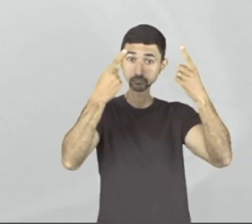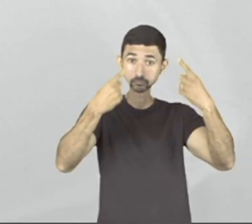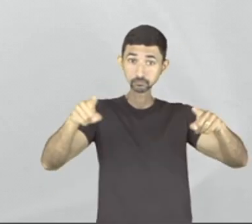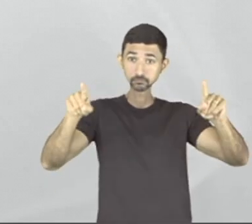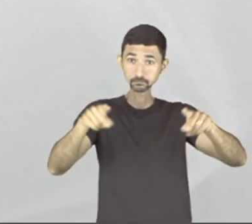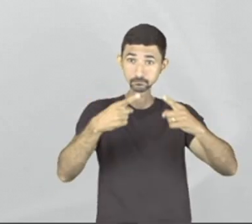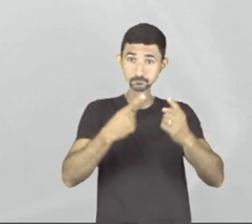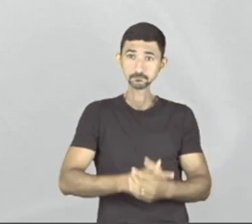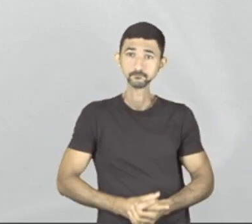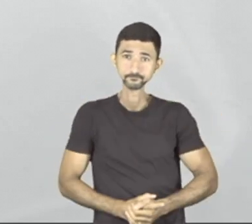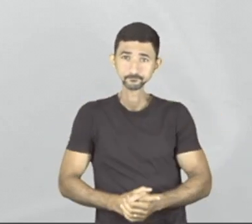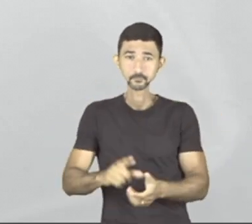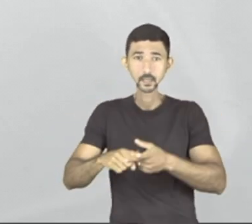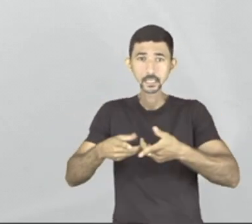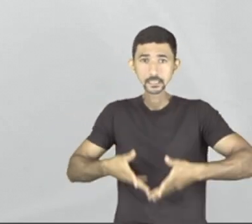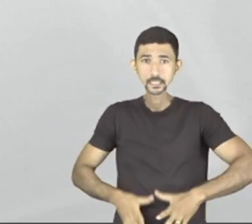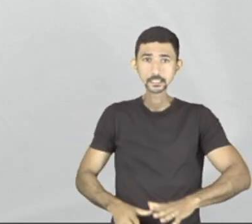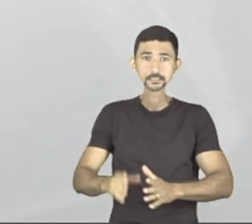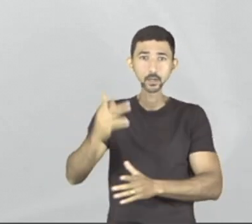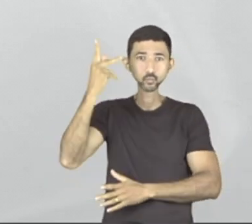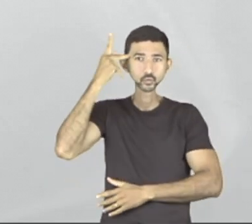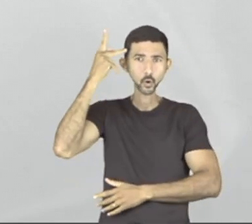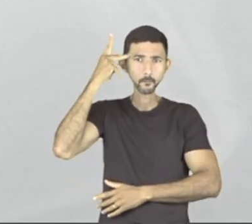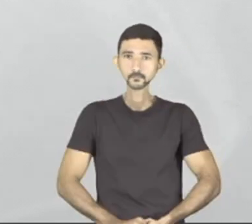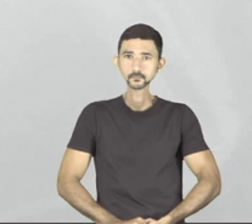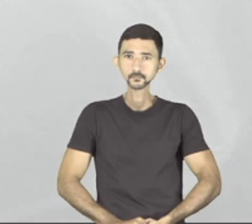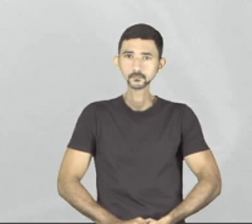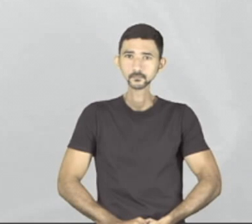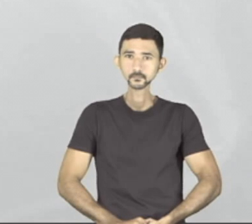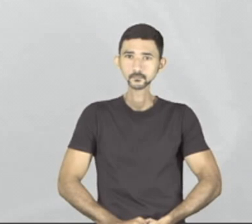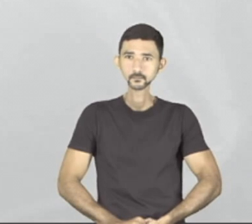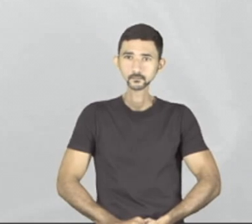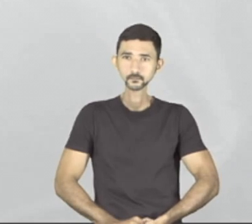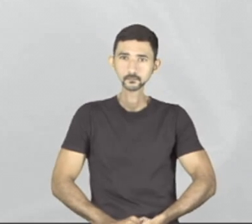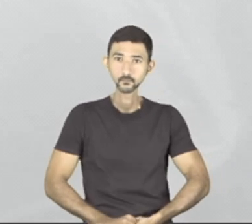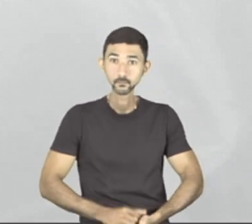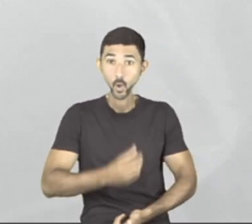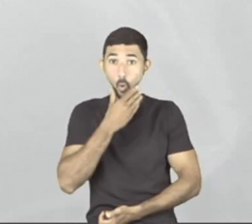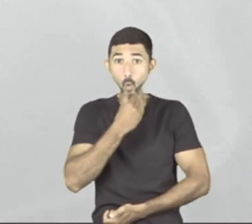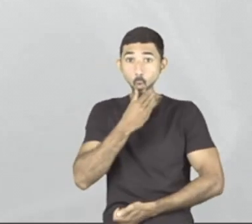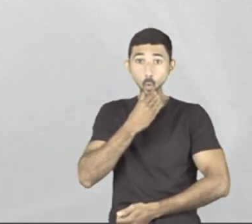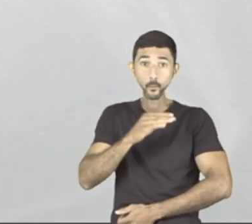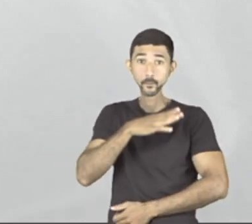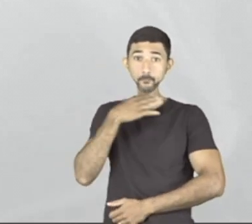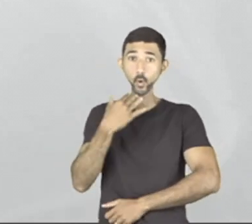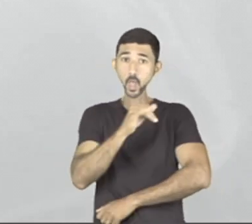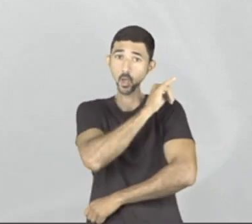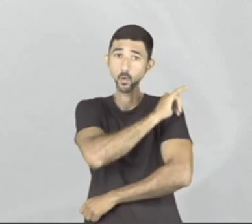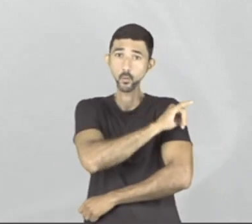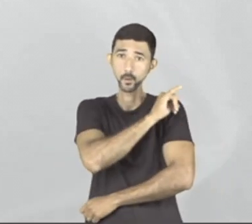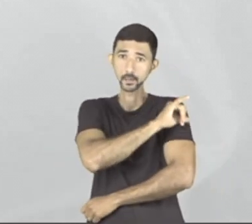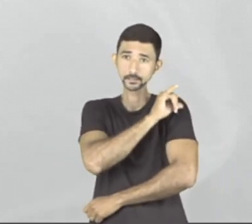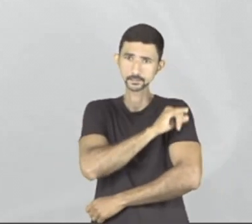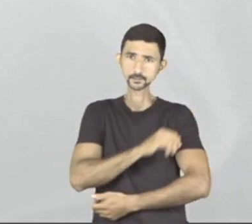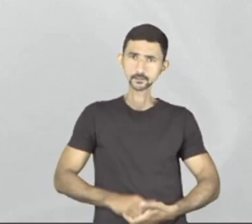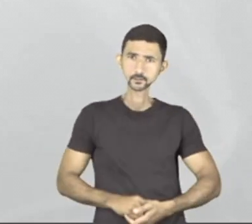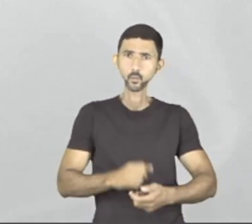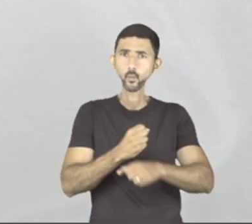em Lorena, em São Paulo, em 1876. O Nicolino Milano faleceu lá no Rio de Janeiro no ano